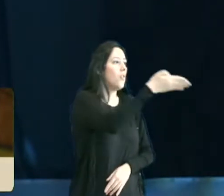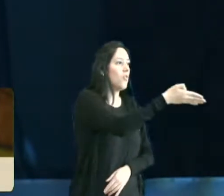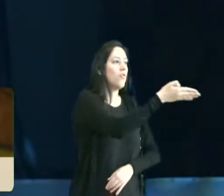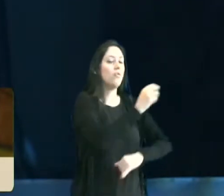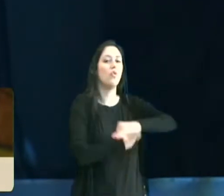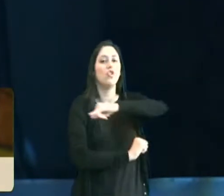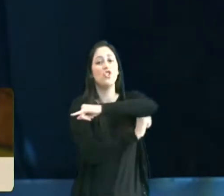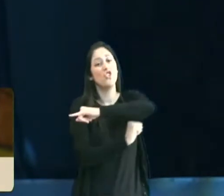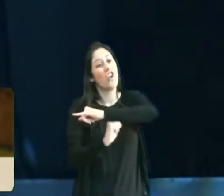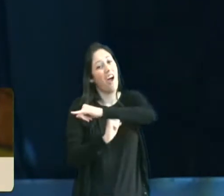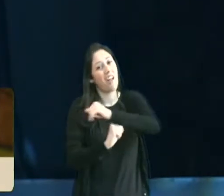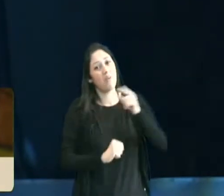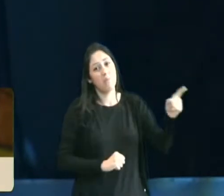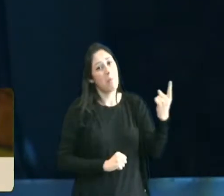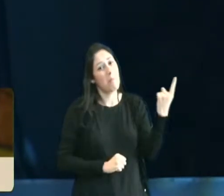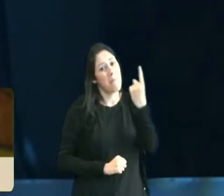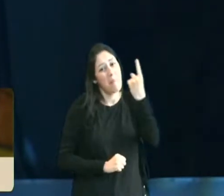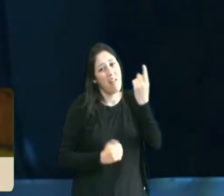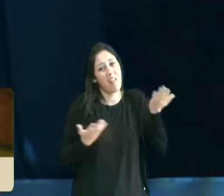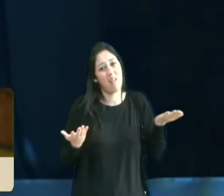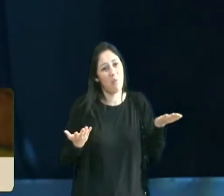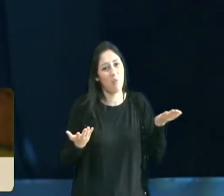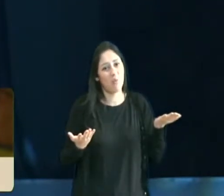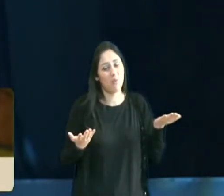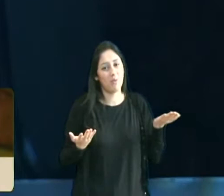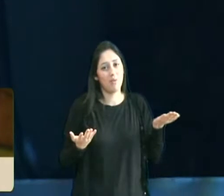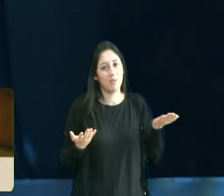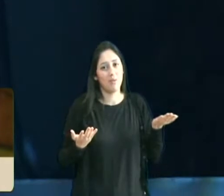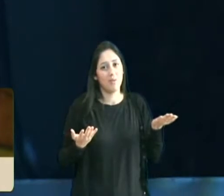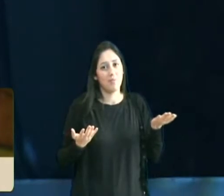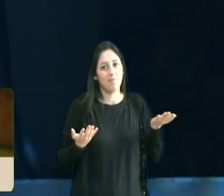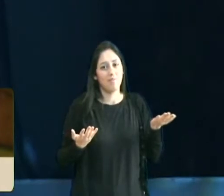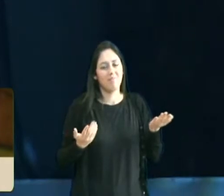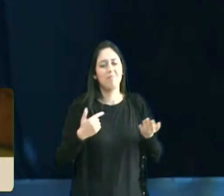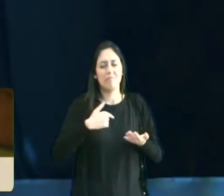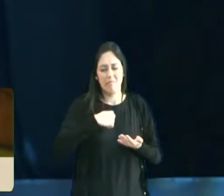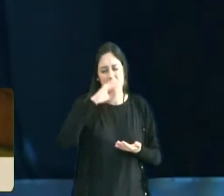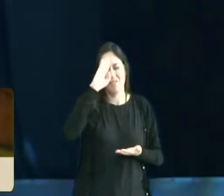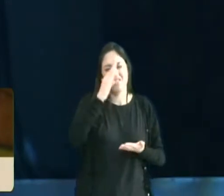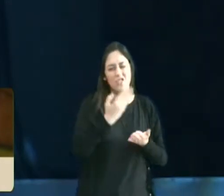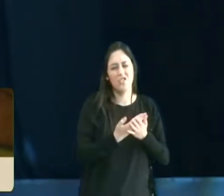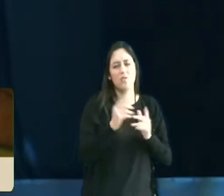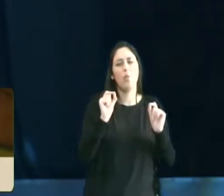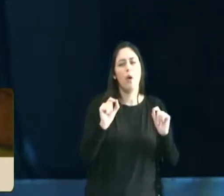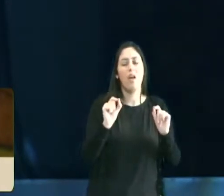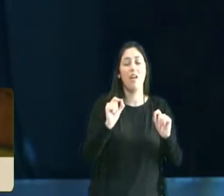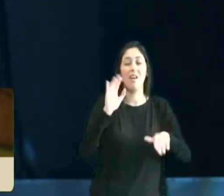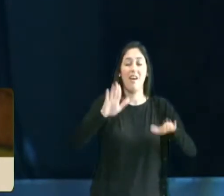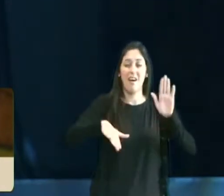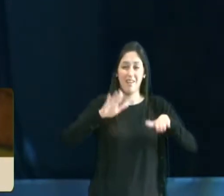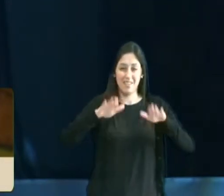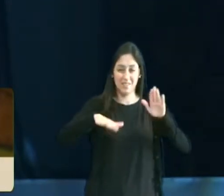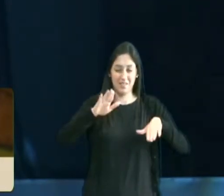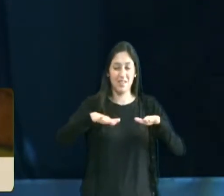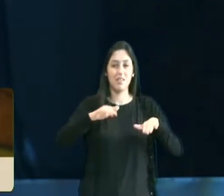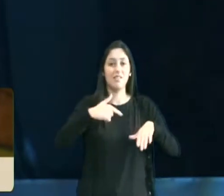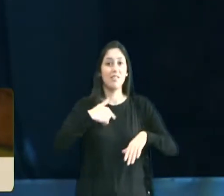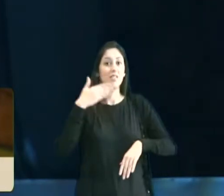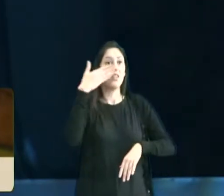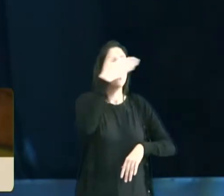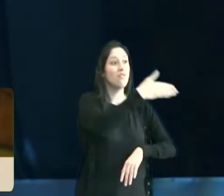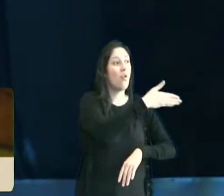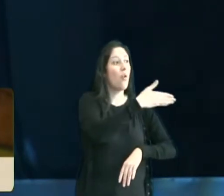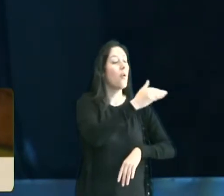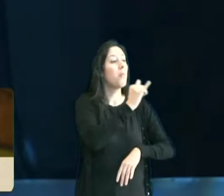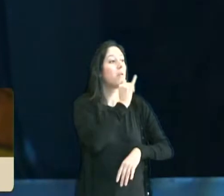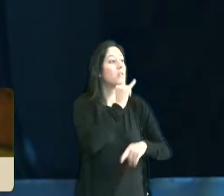de Jairo. Sabe, eu creio que um dos problemas é que Às vezes a gente quer ir na casa do Jairo, mas no caminho